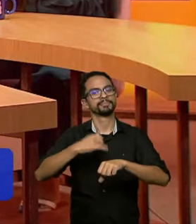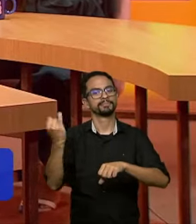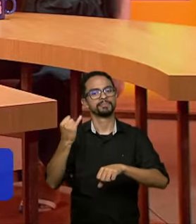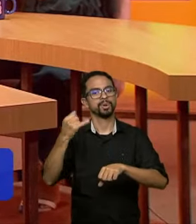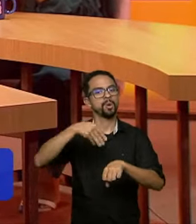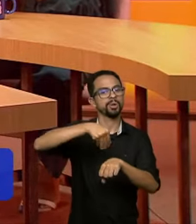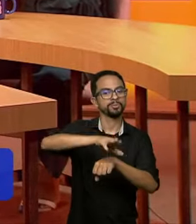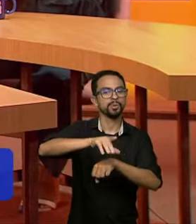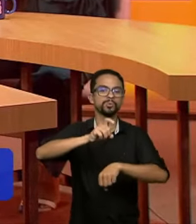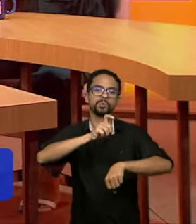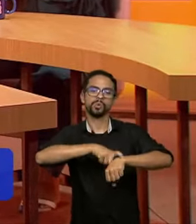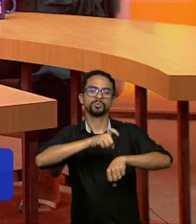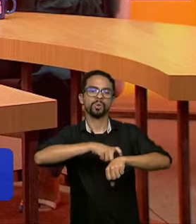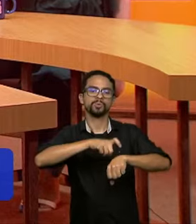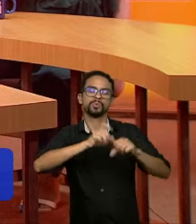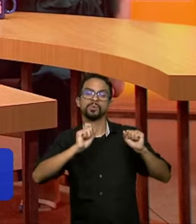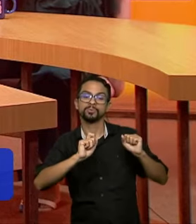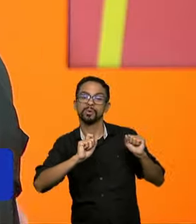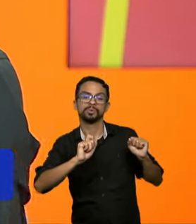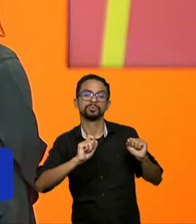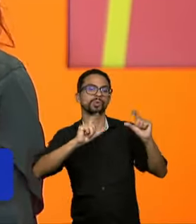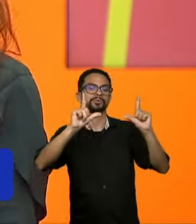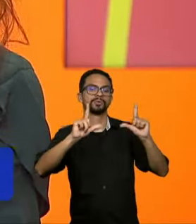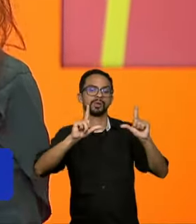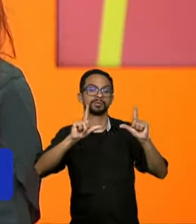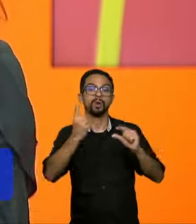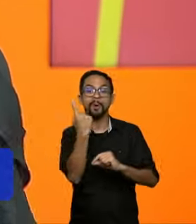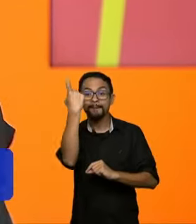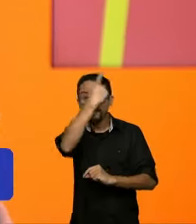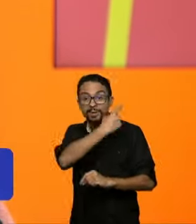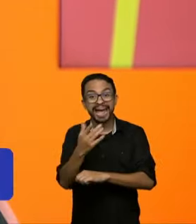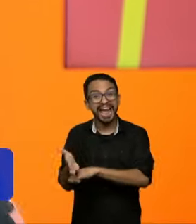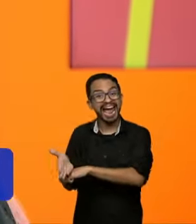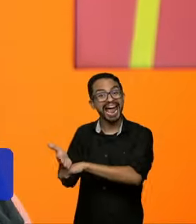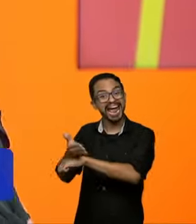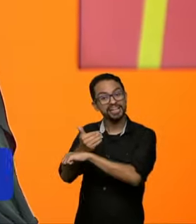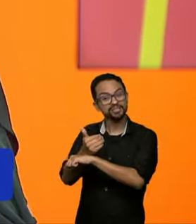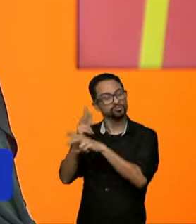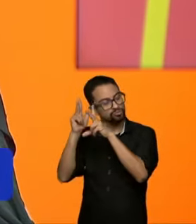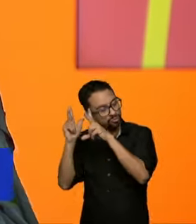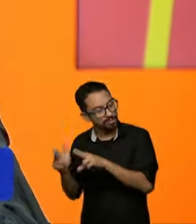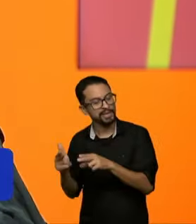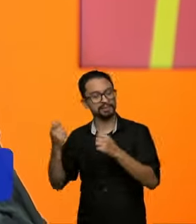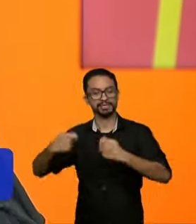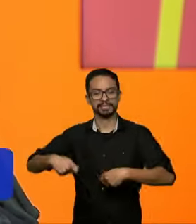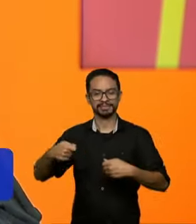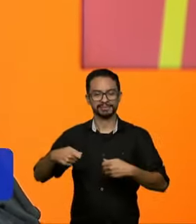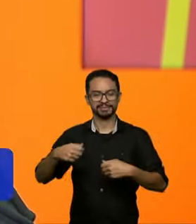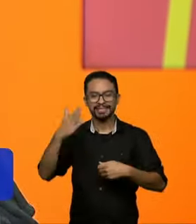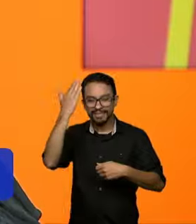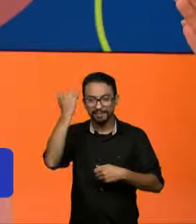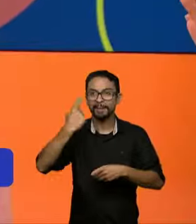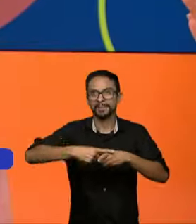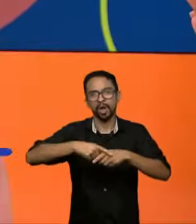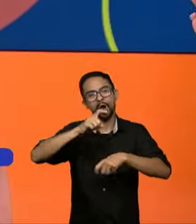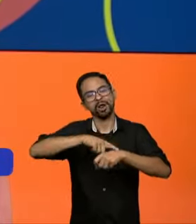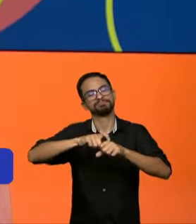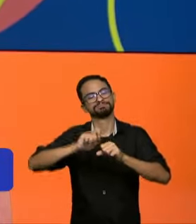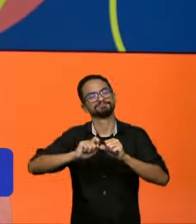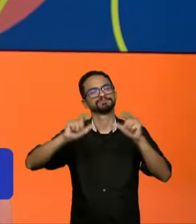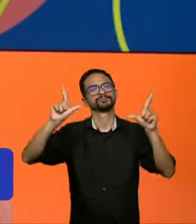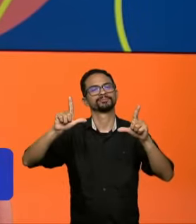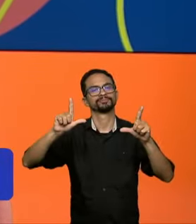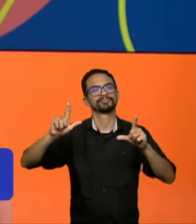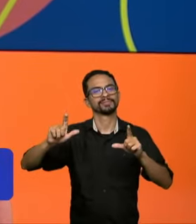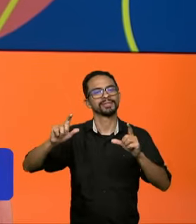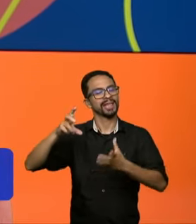um relógio para despertar uma hora antes do seu horário de dormir. A gente bota relógio para acordar, né? Ah, eu botei no